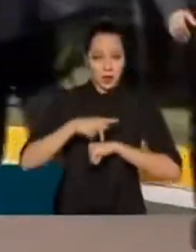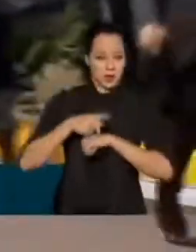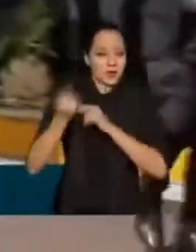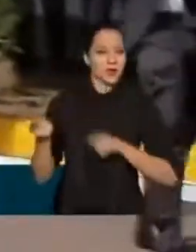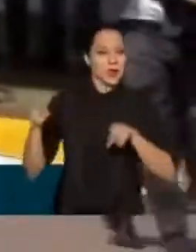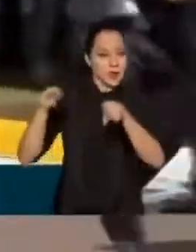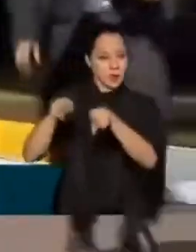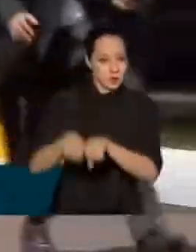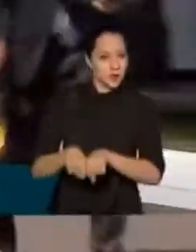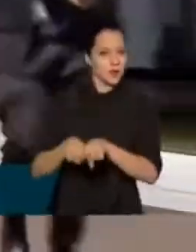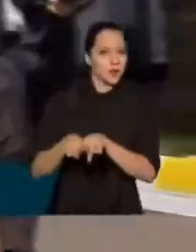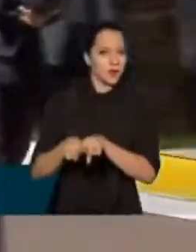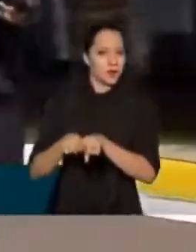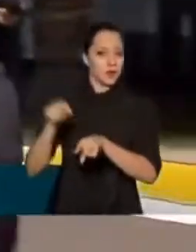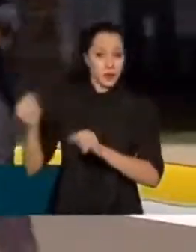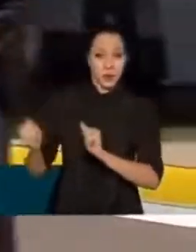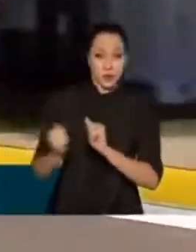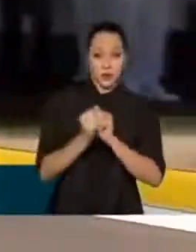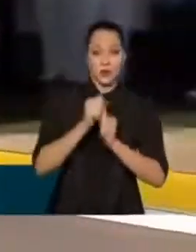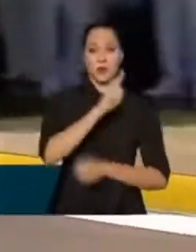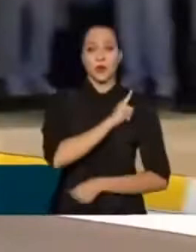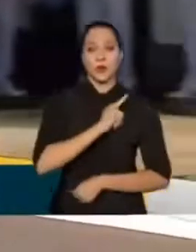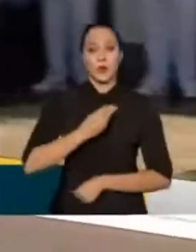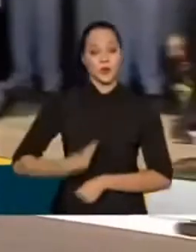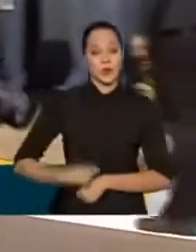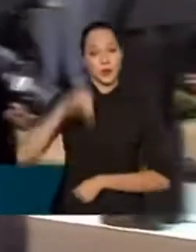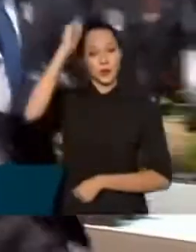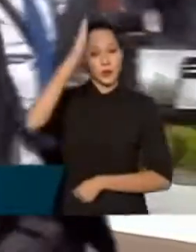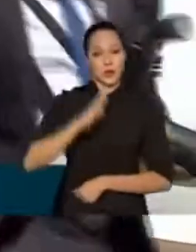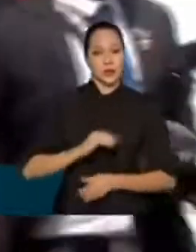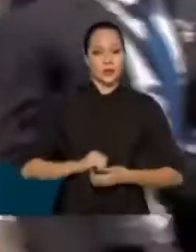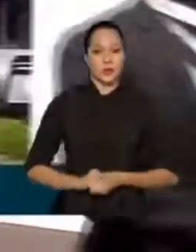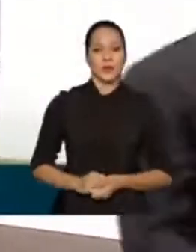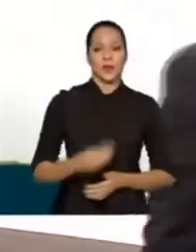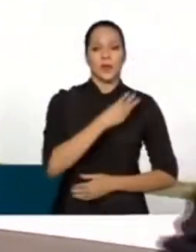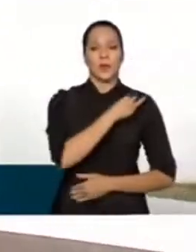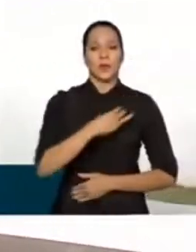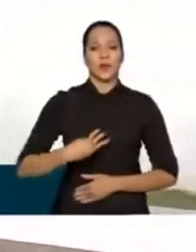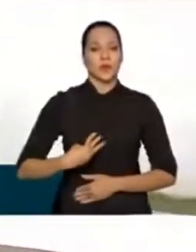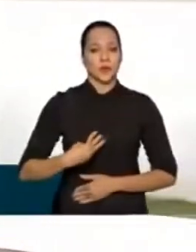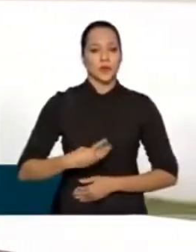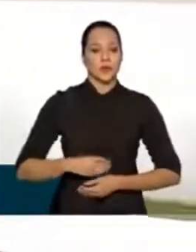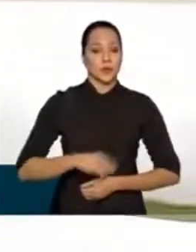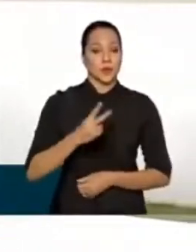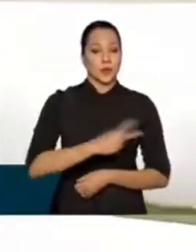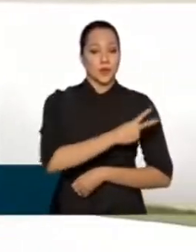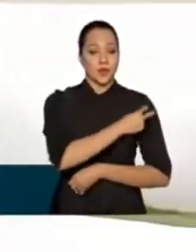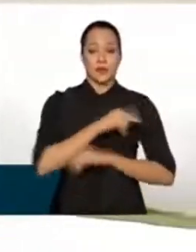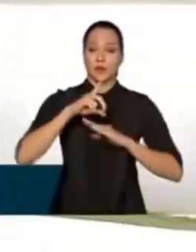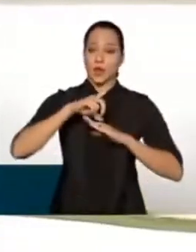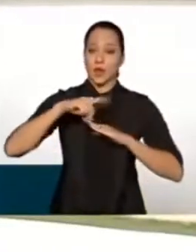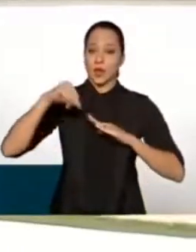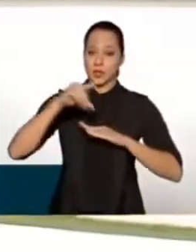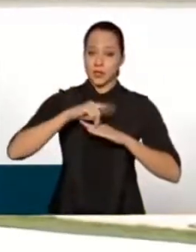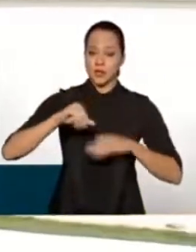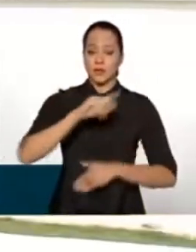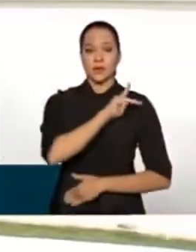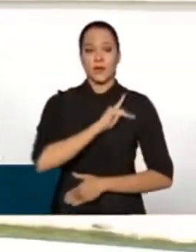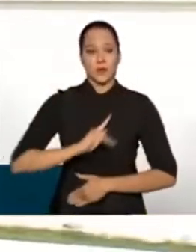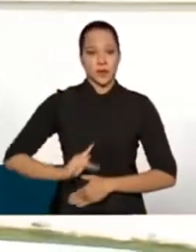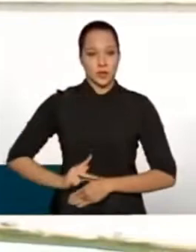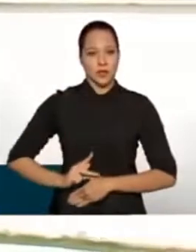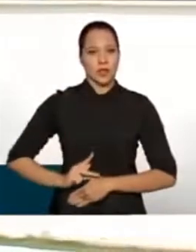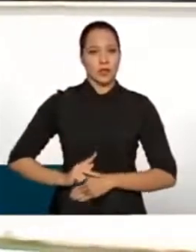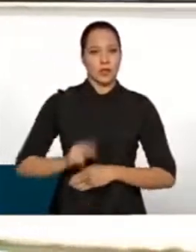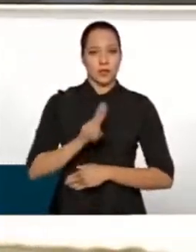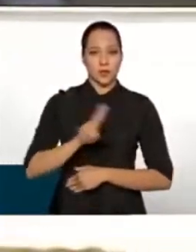amigas acreditadas junto ao governo brasileiro. Ministro de Estado, chefe da Casa Civil da Presidência da